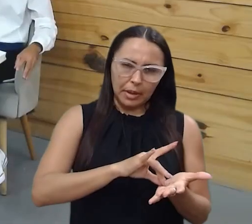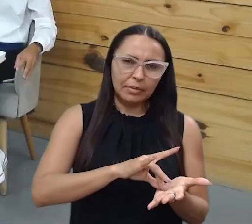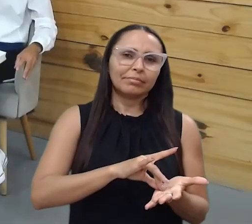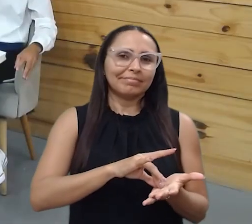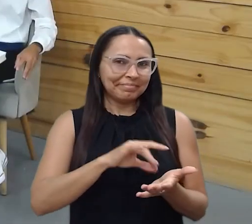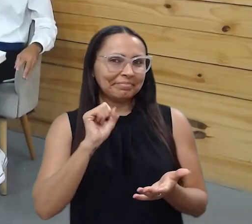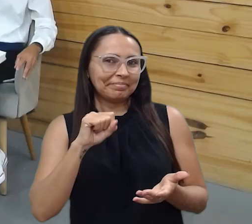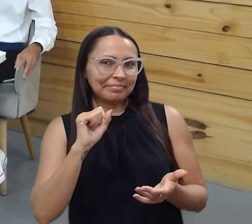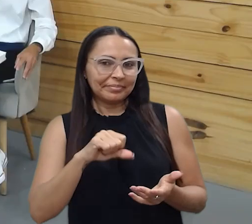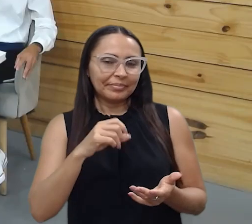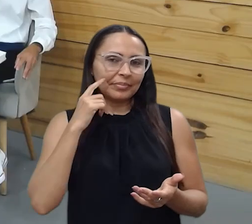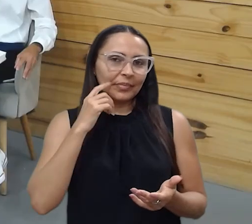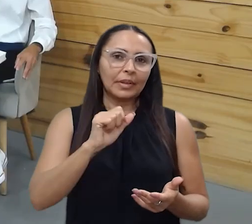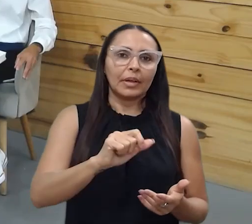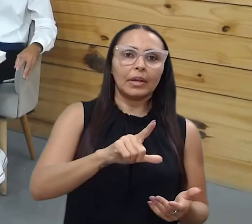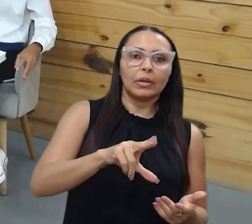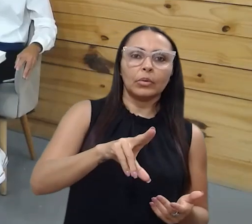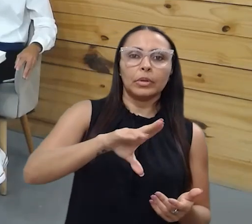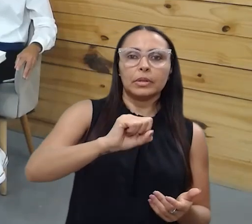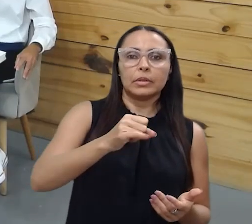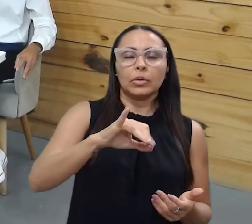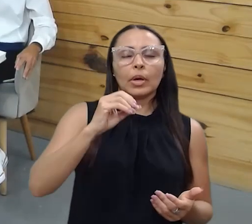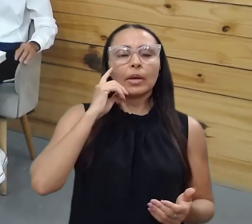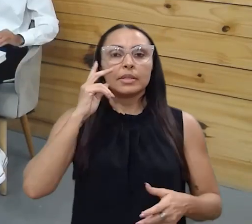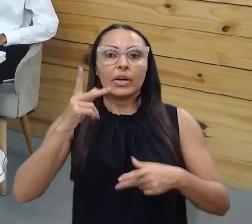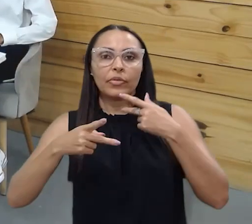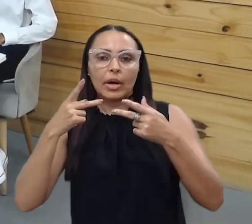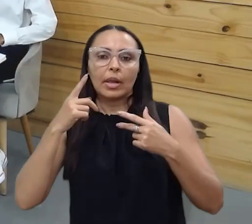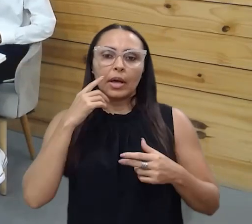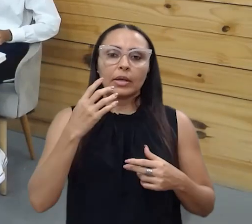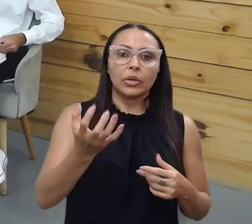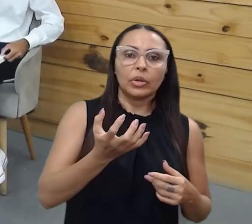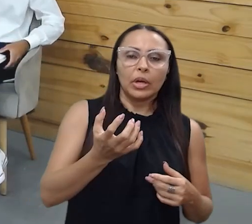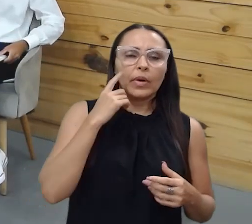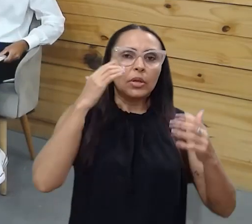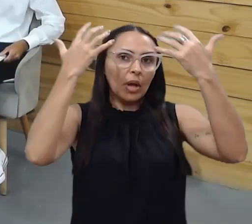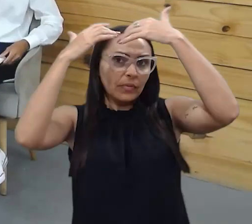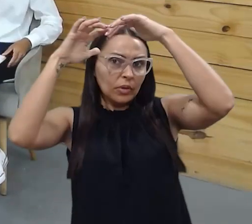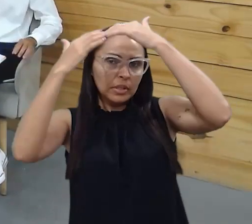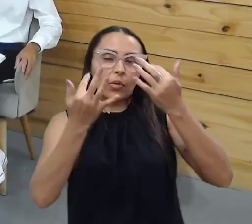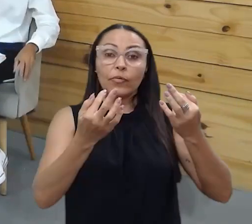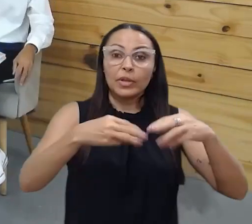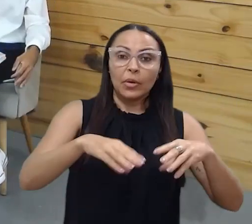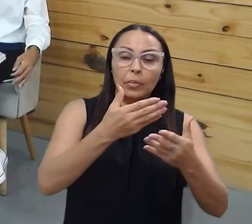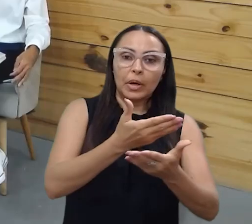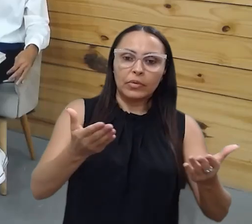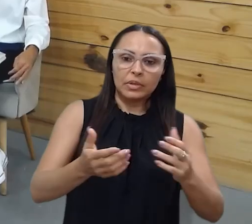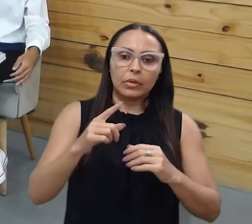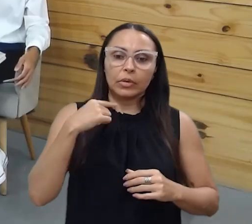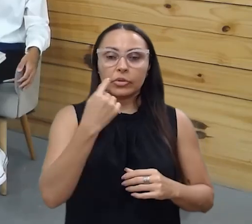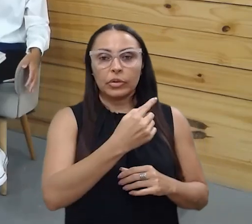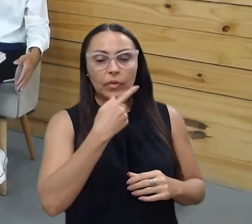né, em Aloysio Magalhães. E é com essa fala de Ítalo que eu quero fazer uma reflexão final para vocês. Porque como a